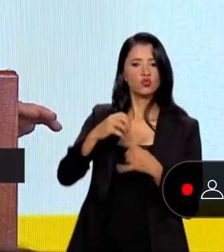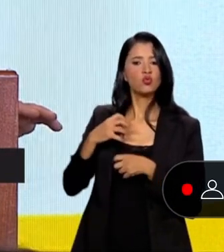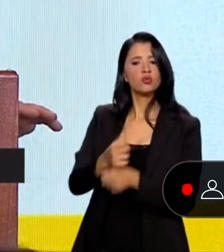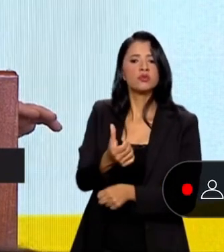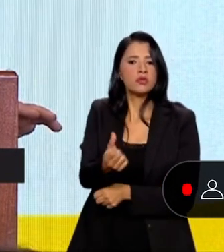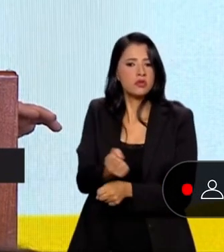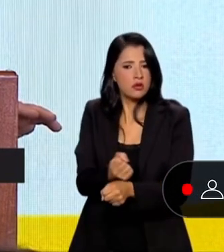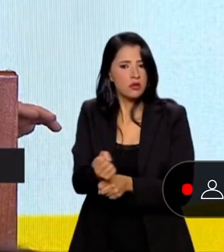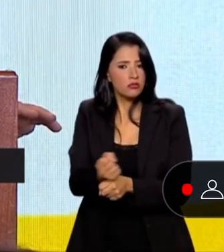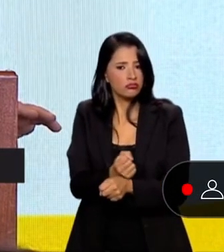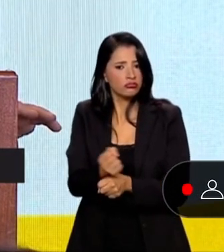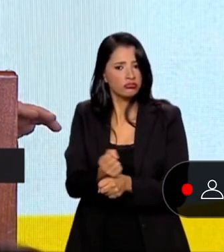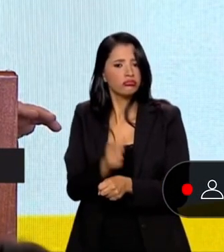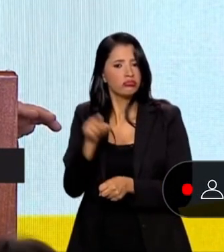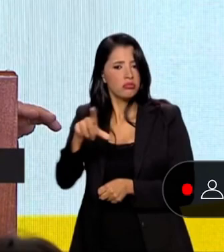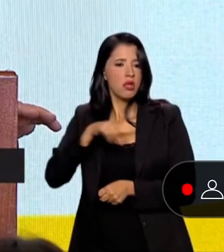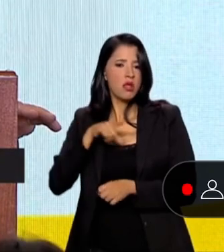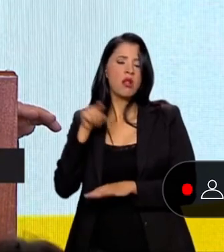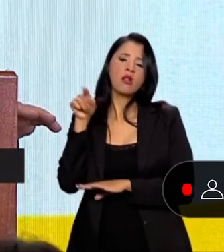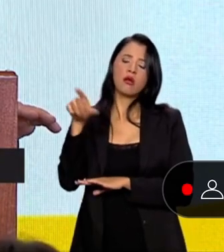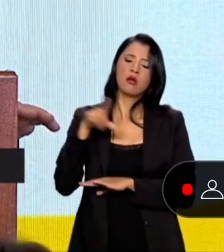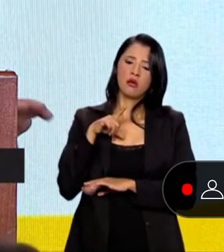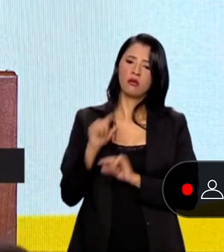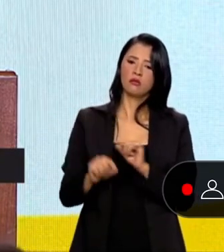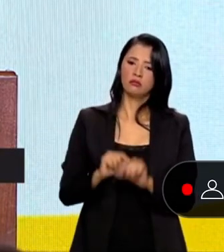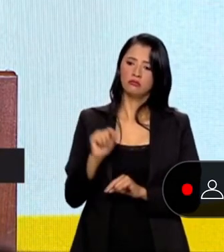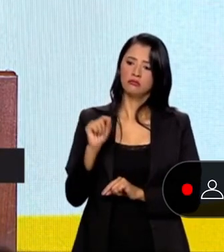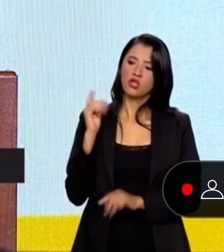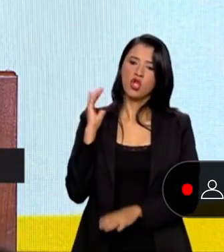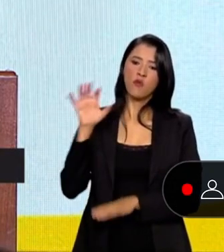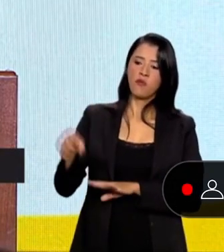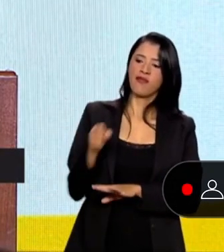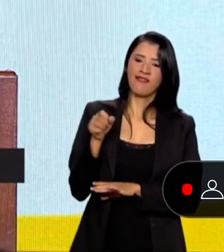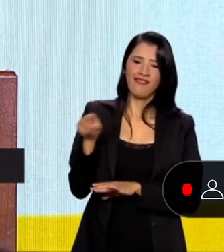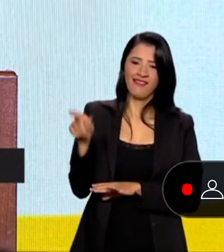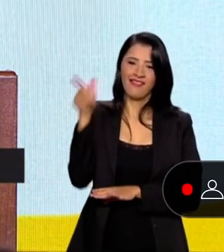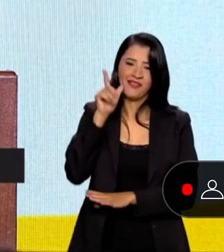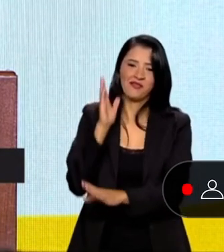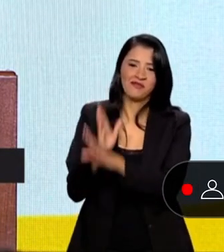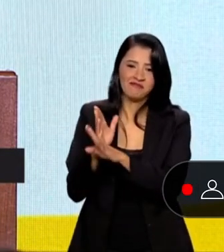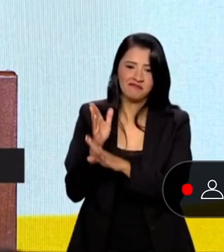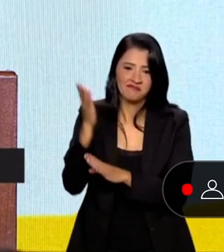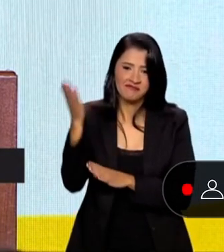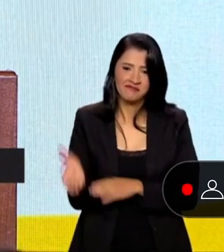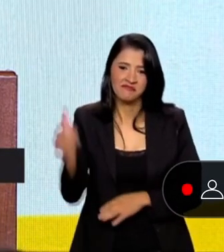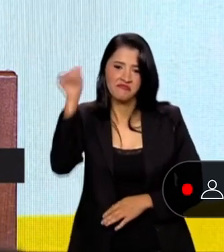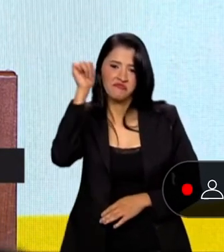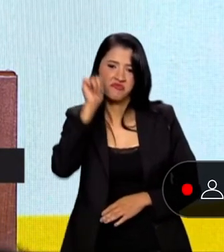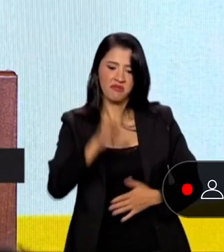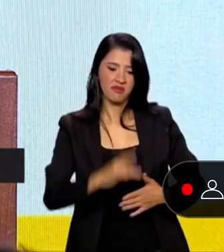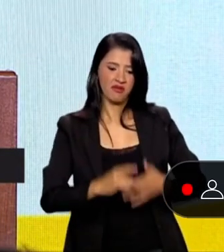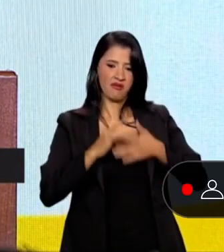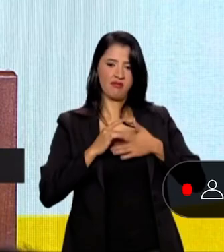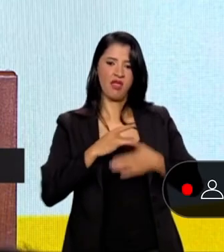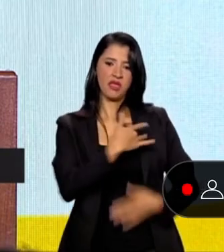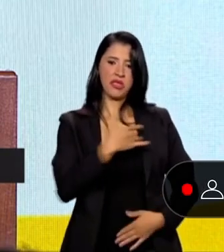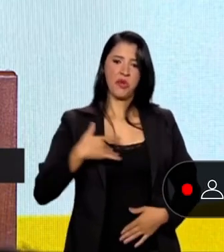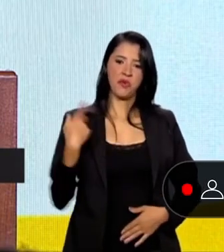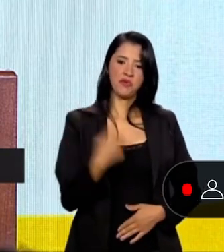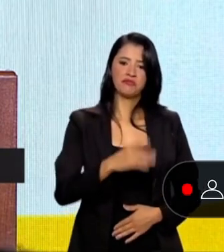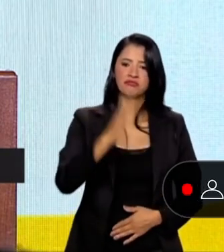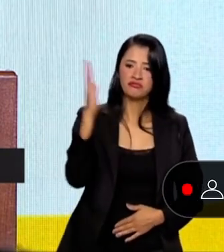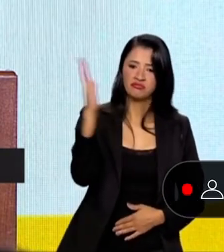anos. Foi de lá que eu fui buscar essa mulher para dirigir a saúde desse